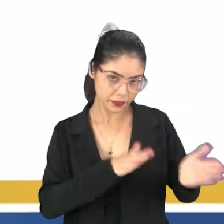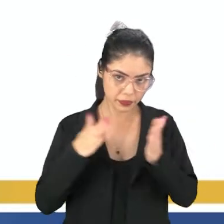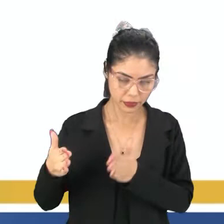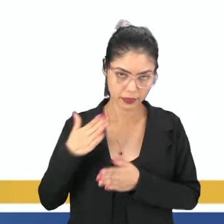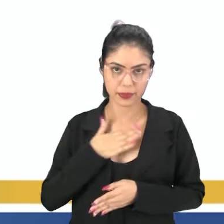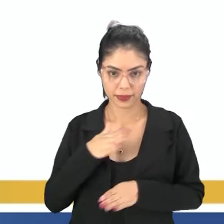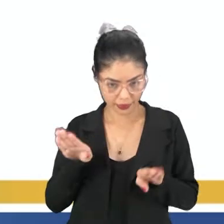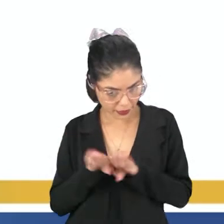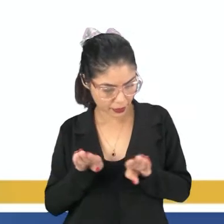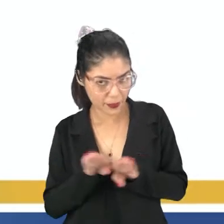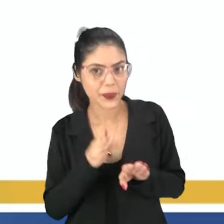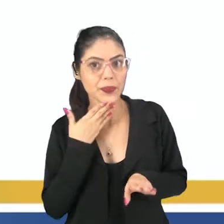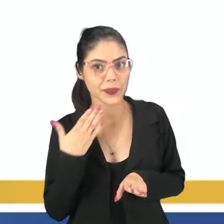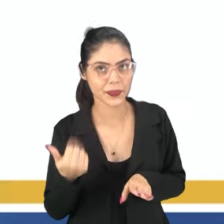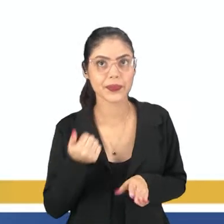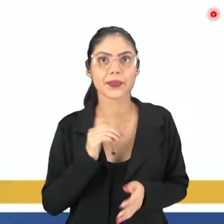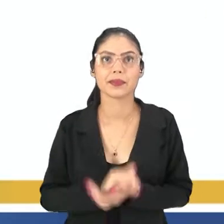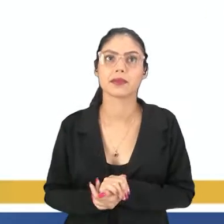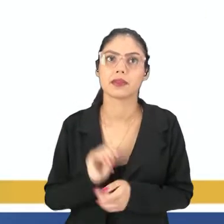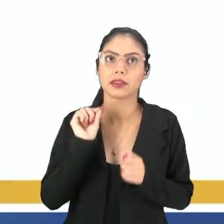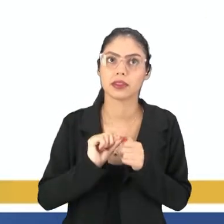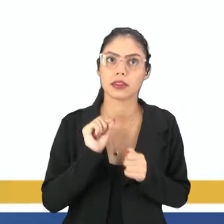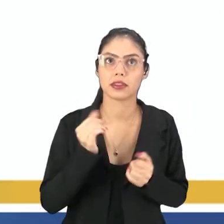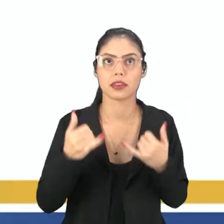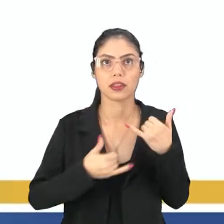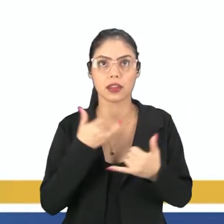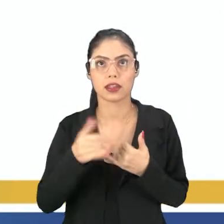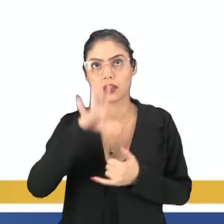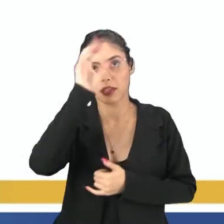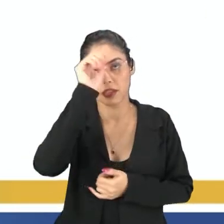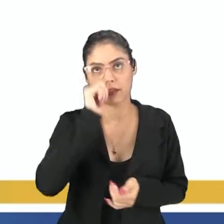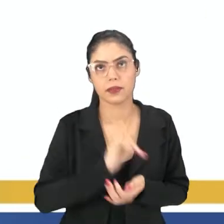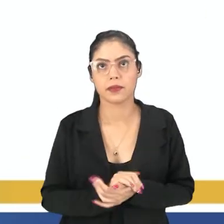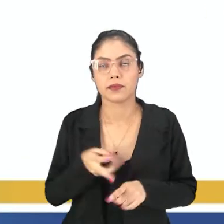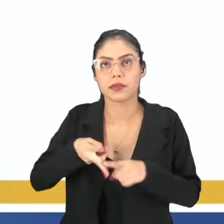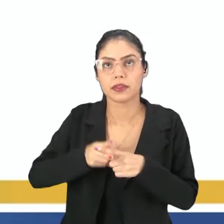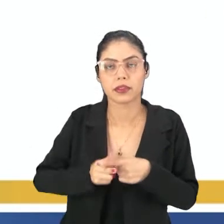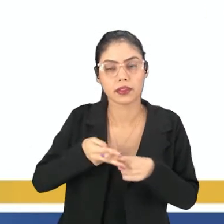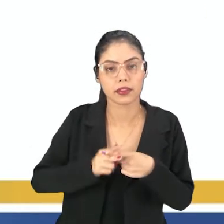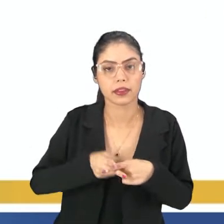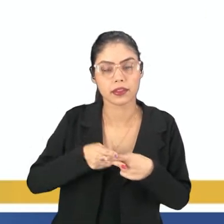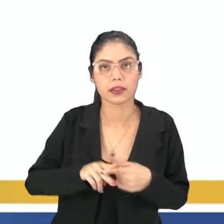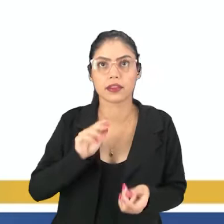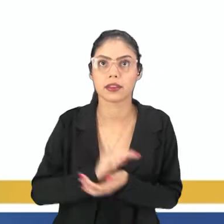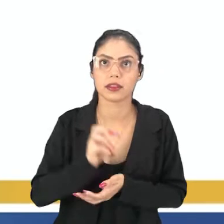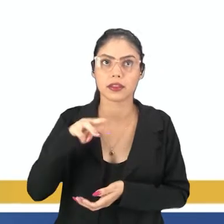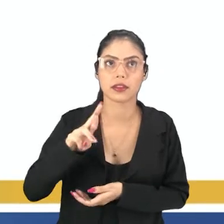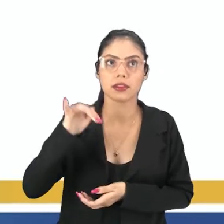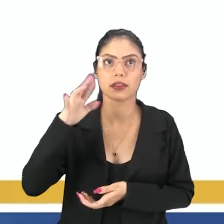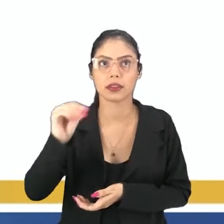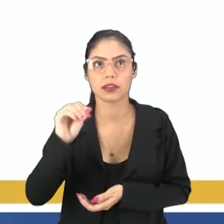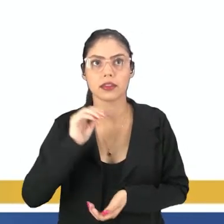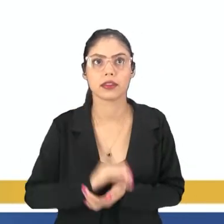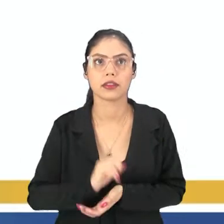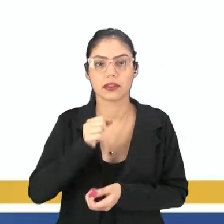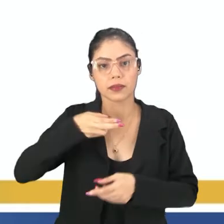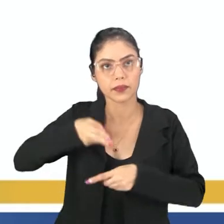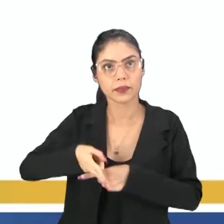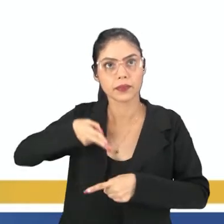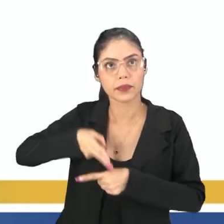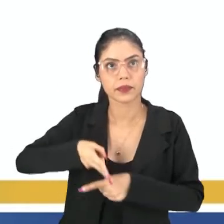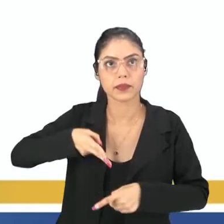brinquedo é parte da brincadeira. Foi fazendo brinquedos que aprendi a usar as ferramentas